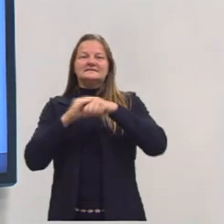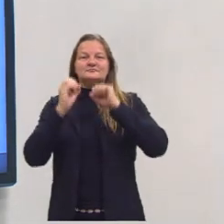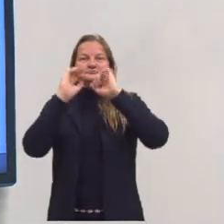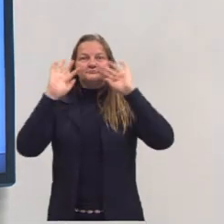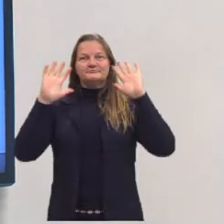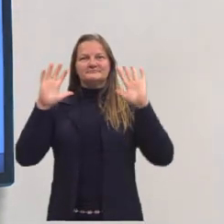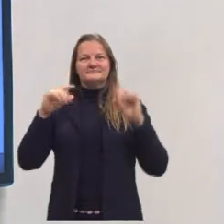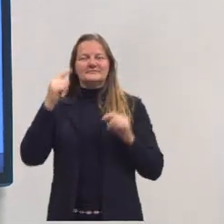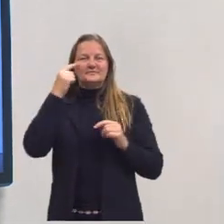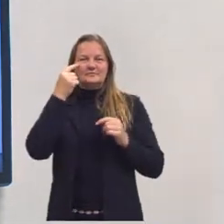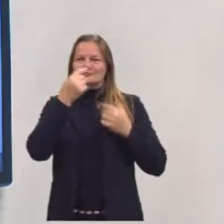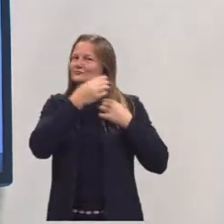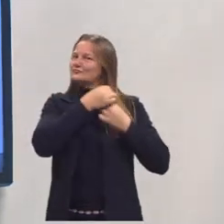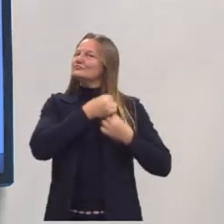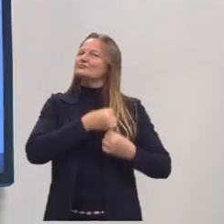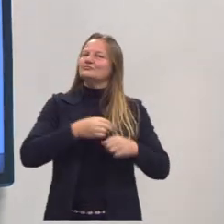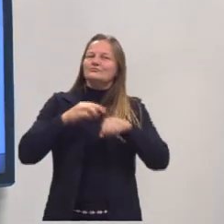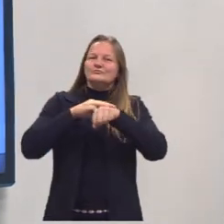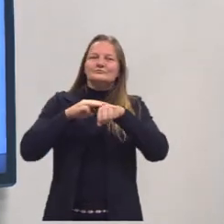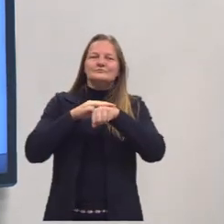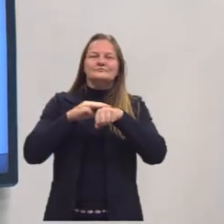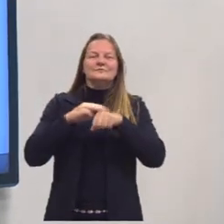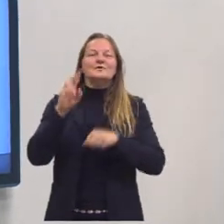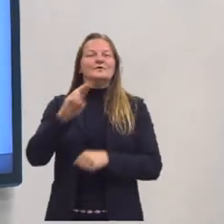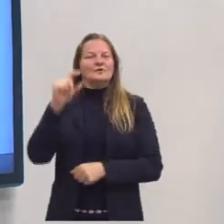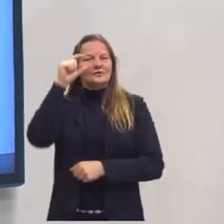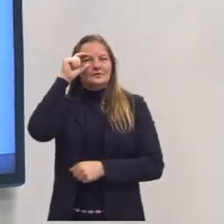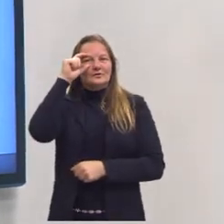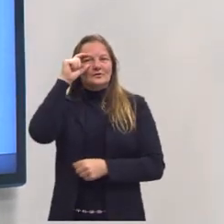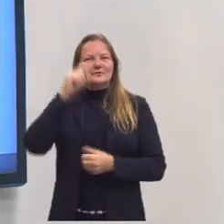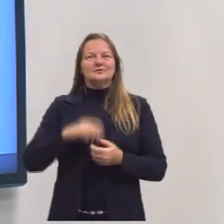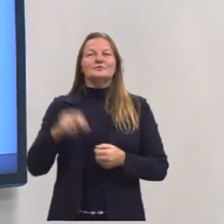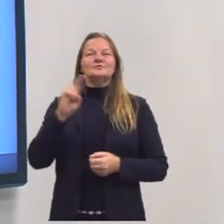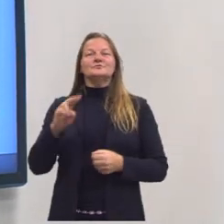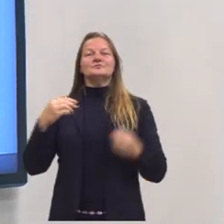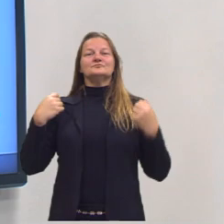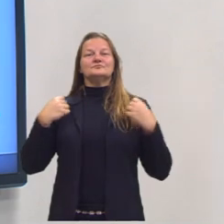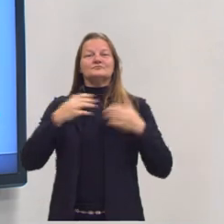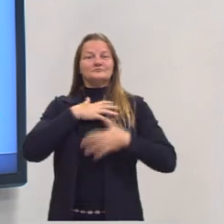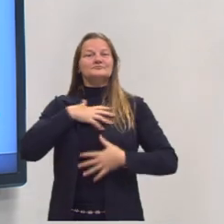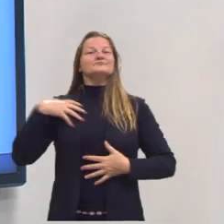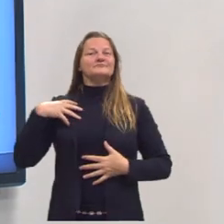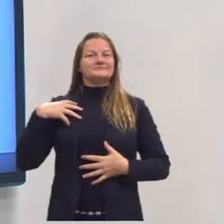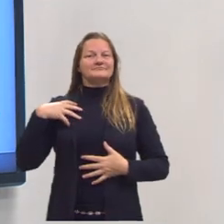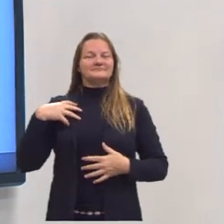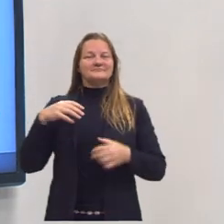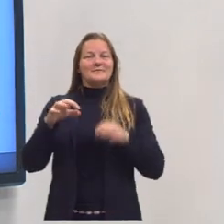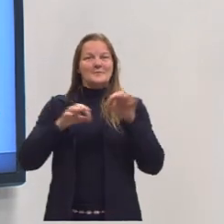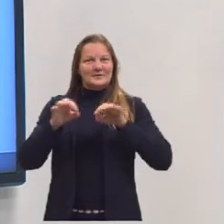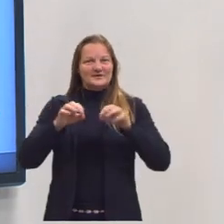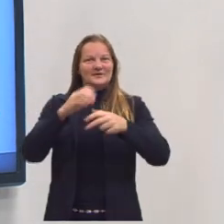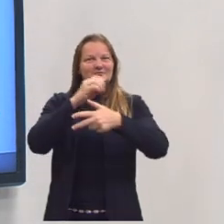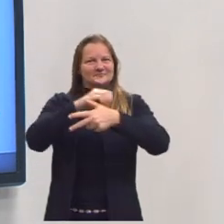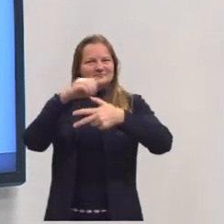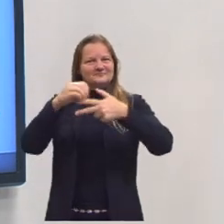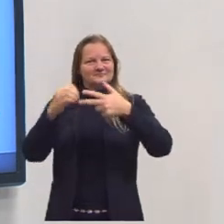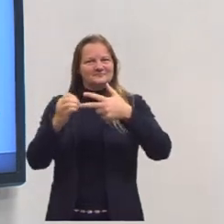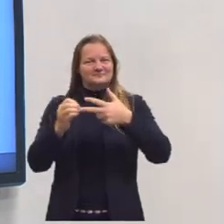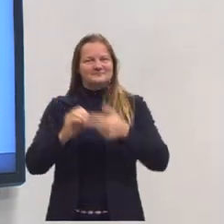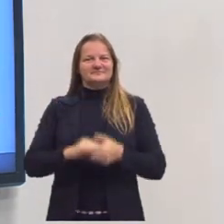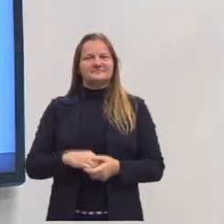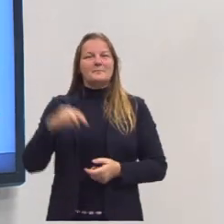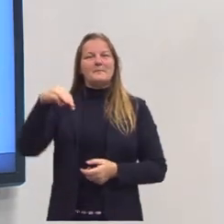clara cabelos e olhos castanhos uso óculos e Estou vestindo a camiseta do pré-enem na cor